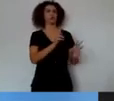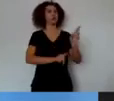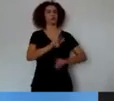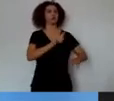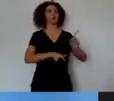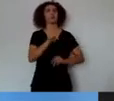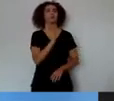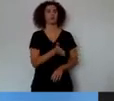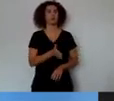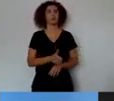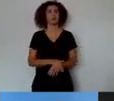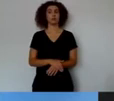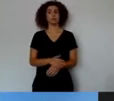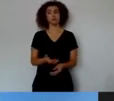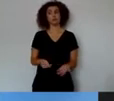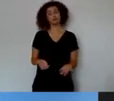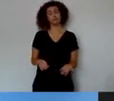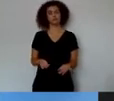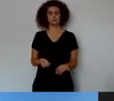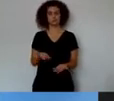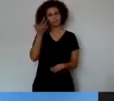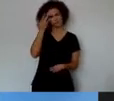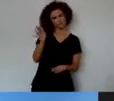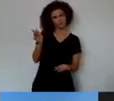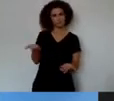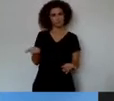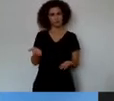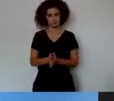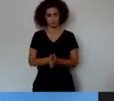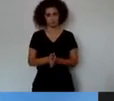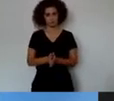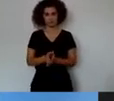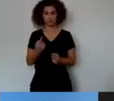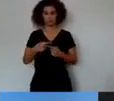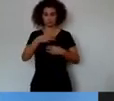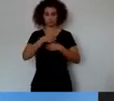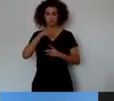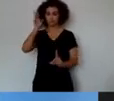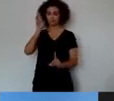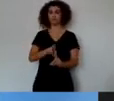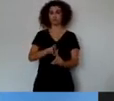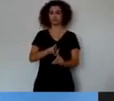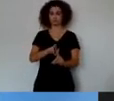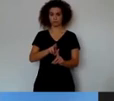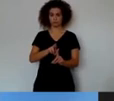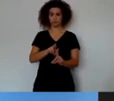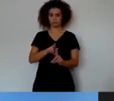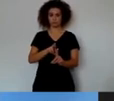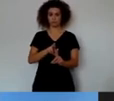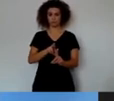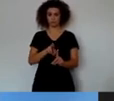para as pessoas negras que realmente se colocam, né, nesse lugar, nessa posição de representar, né, de falar por todos e tudo, de